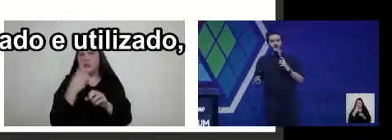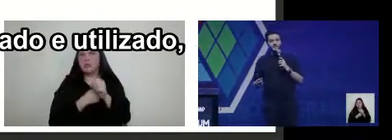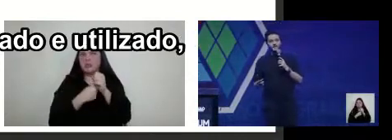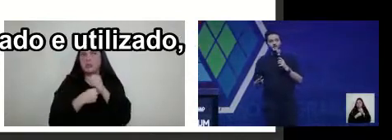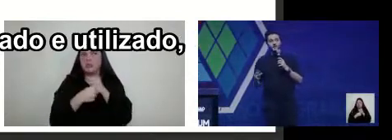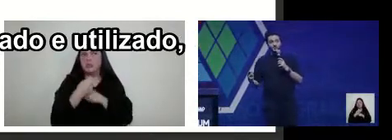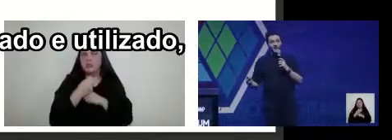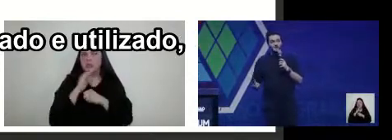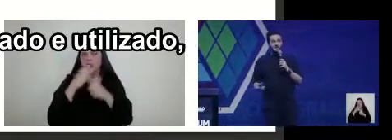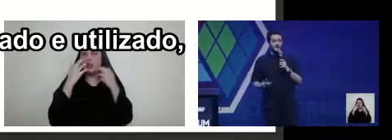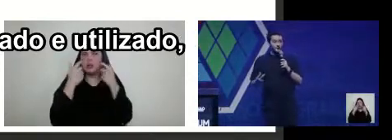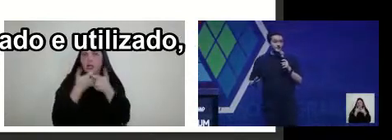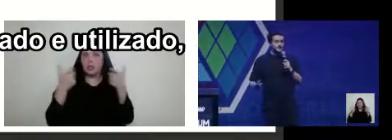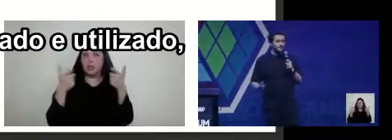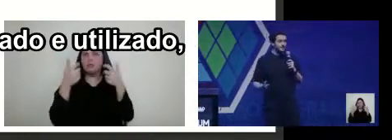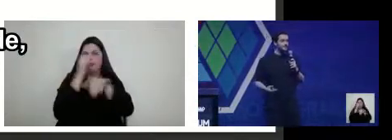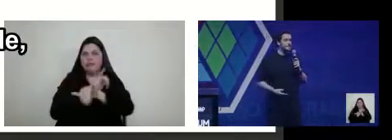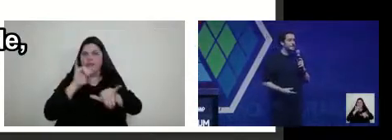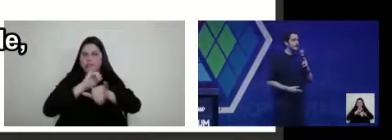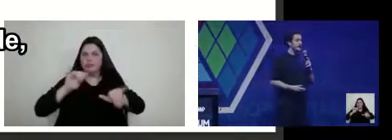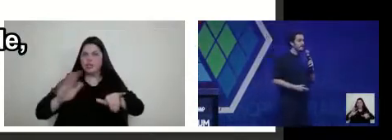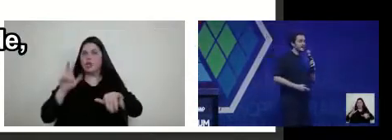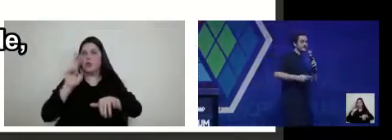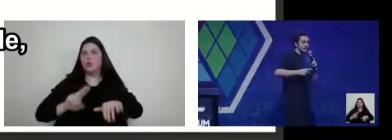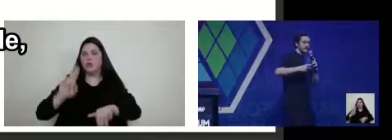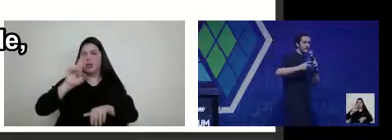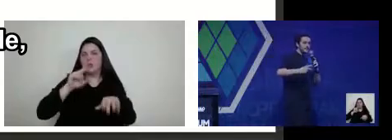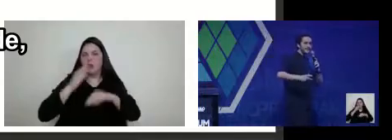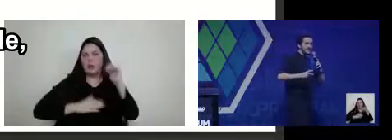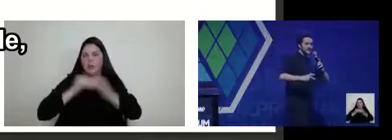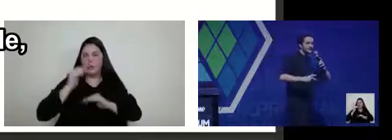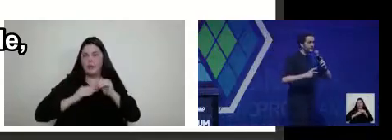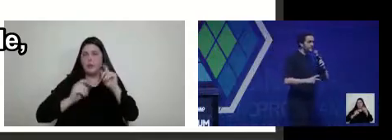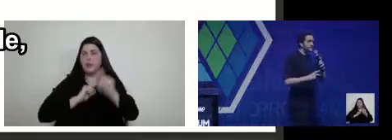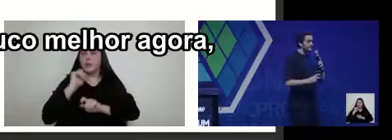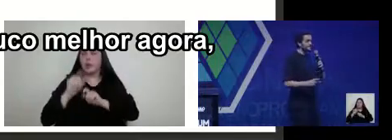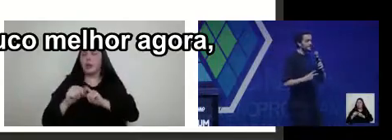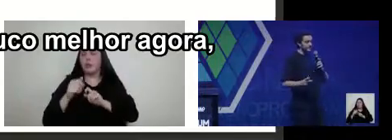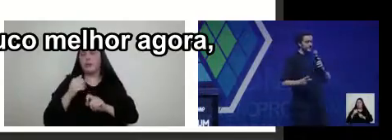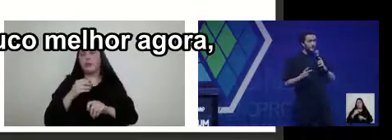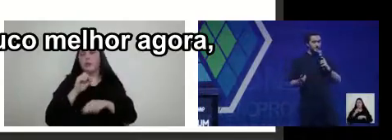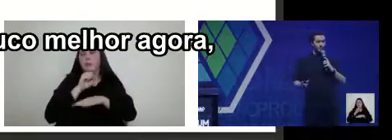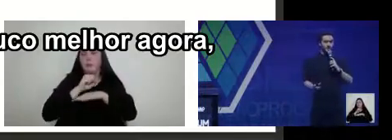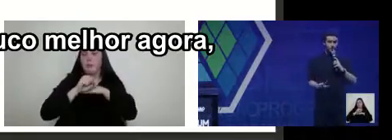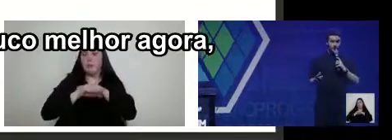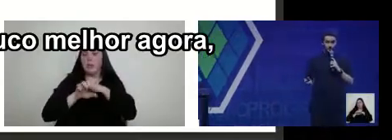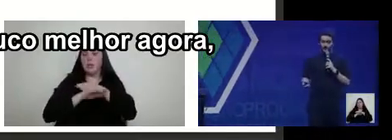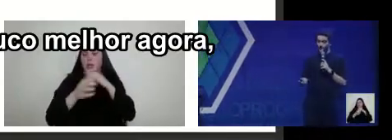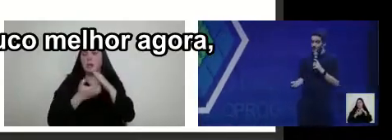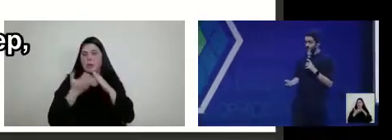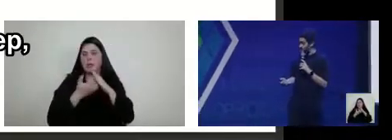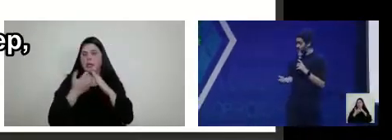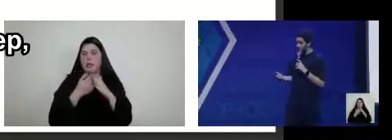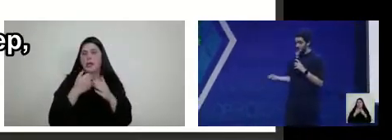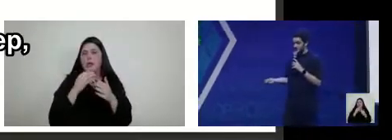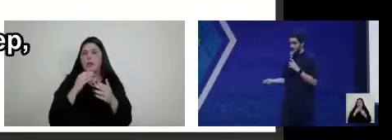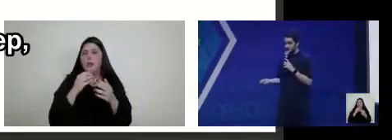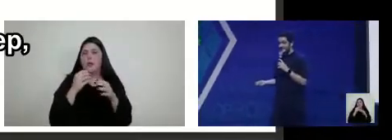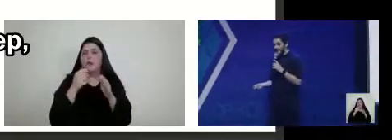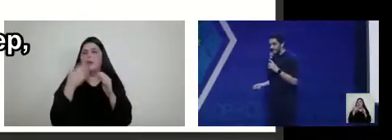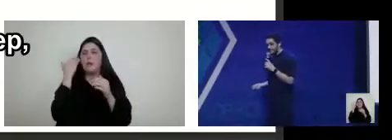ser amplamente divulgado e utilizado, mas na mídia, na verdade, as empresas estão conhecendo um pouco melhor agora, que é o conceito